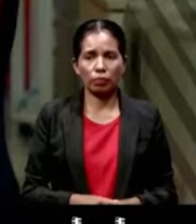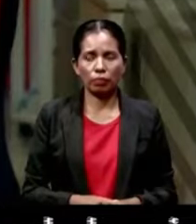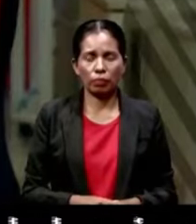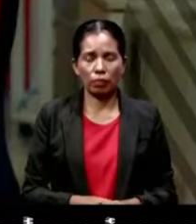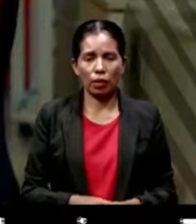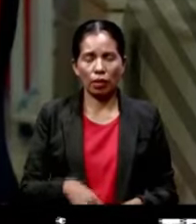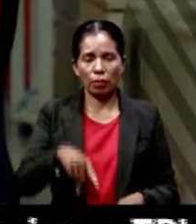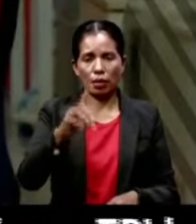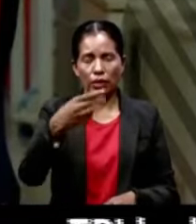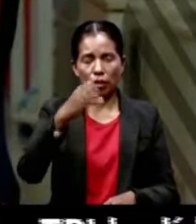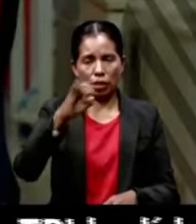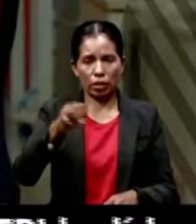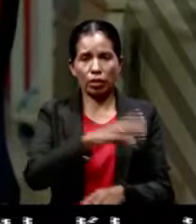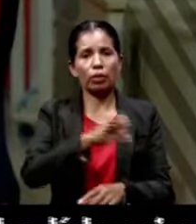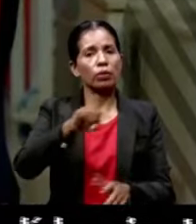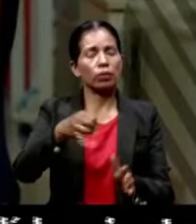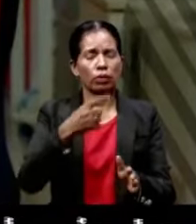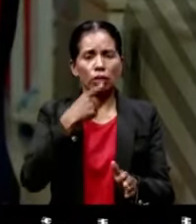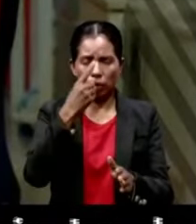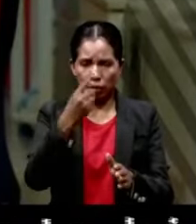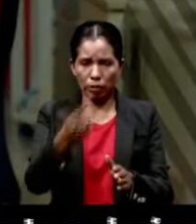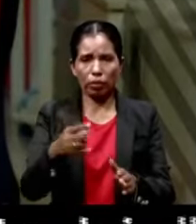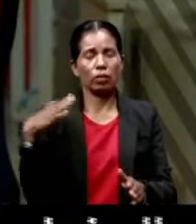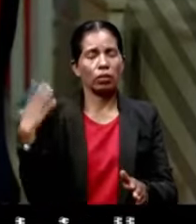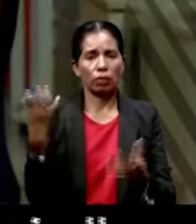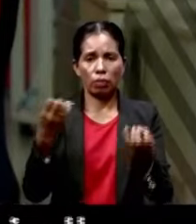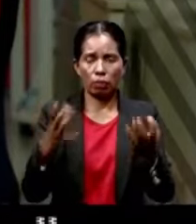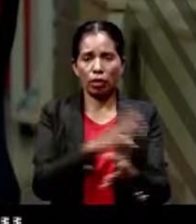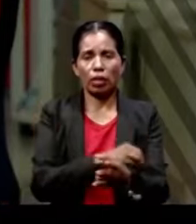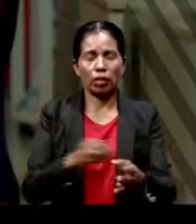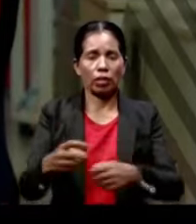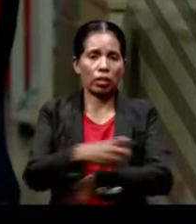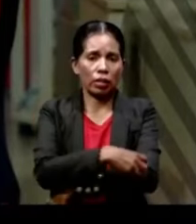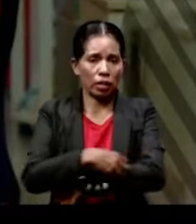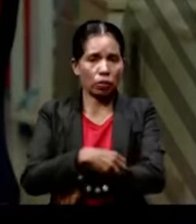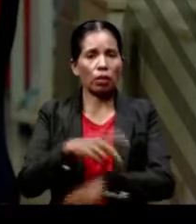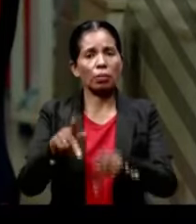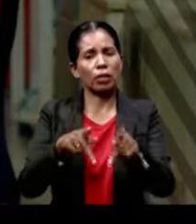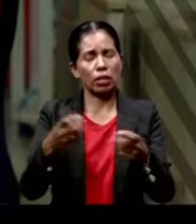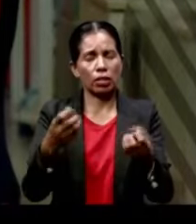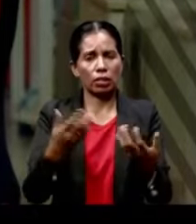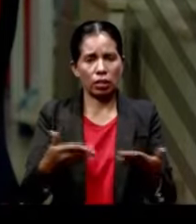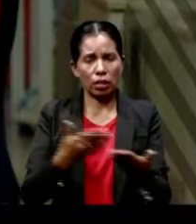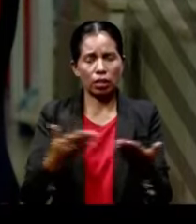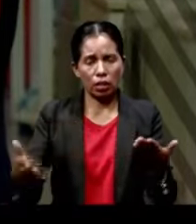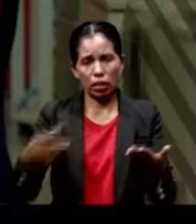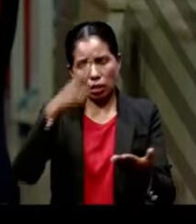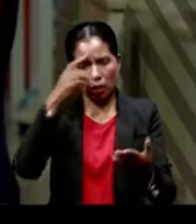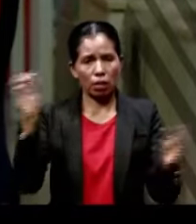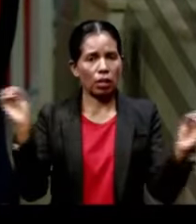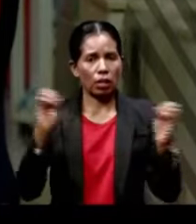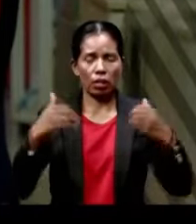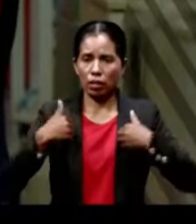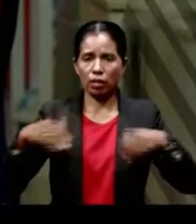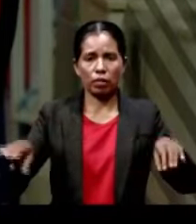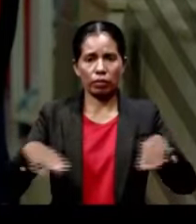Provedor de Direitos Humanos na Justiça considera Zovembara Kasalta no nau que manifestação tamba falta campo serviço.